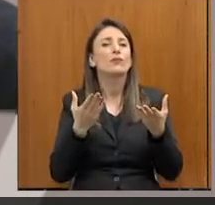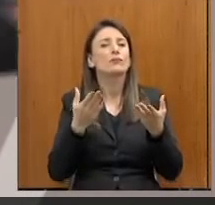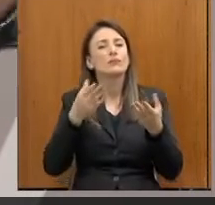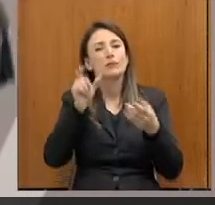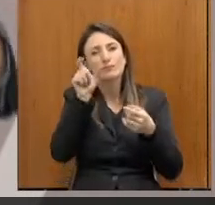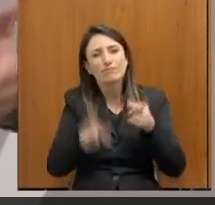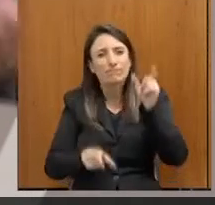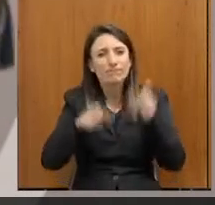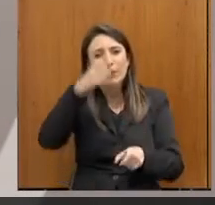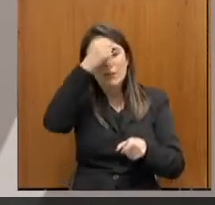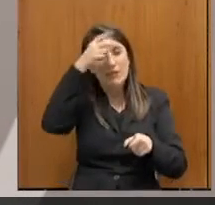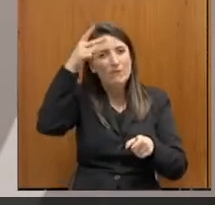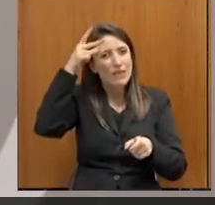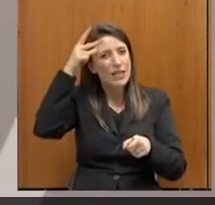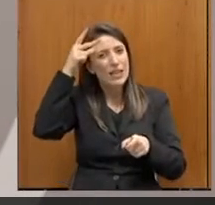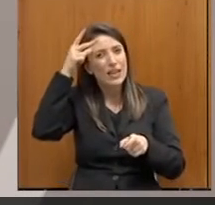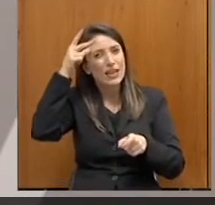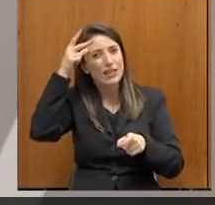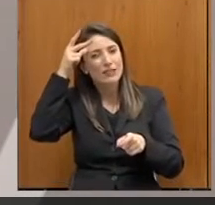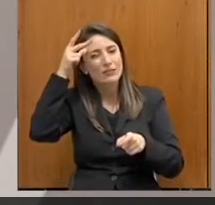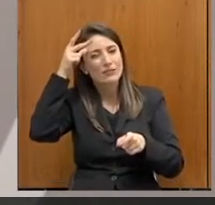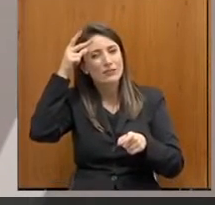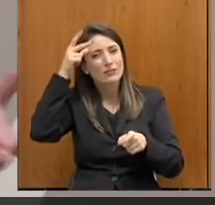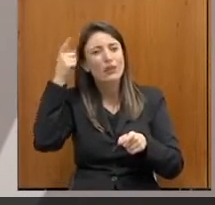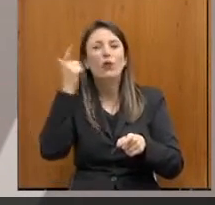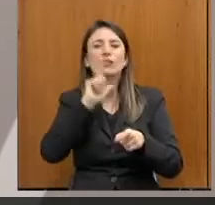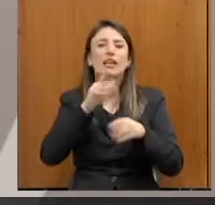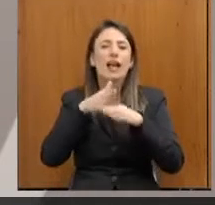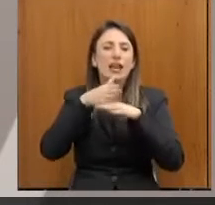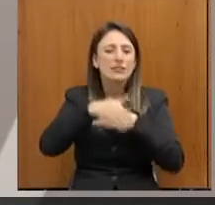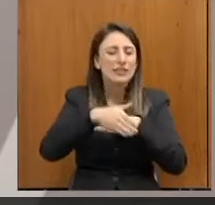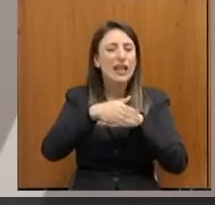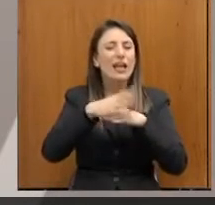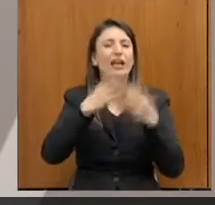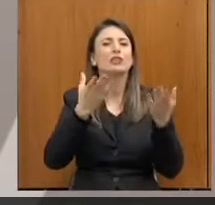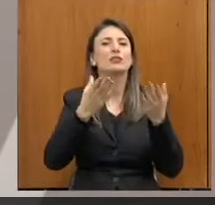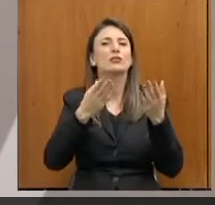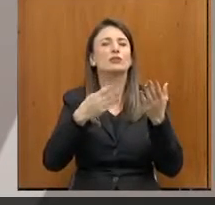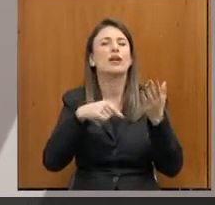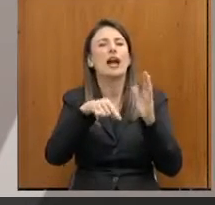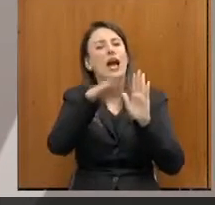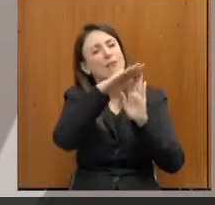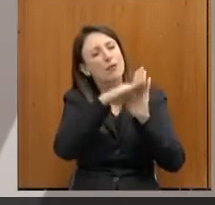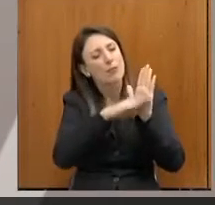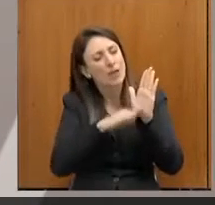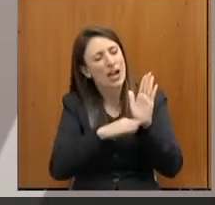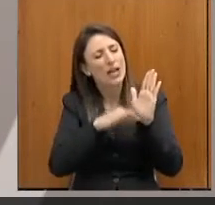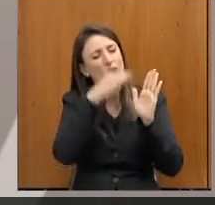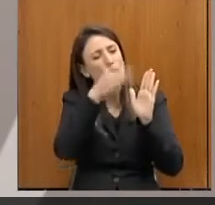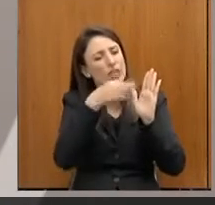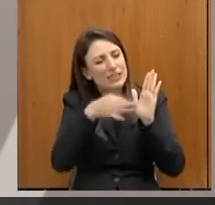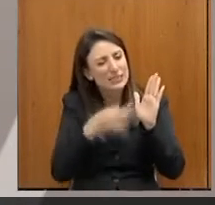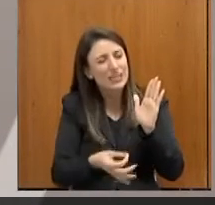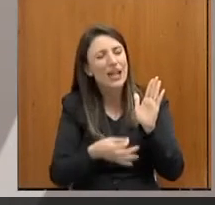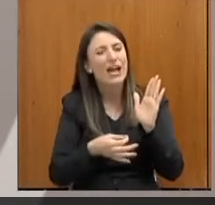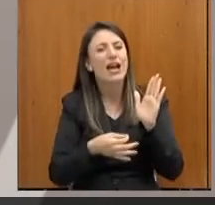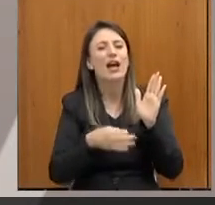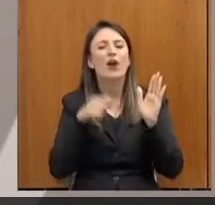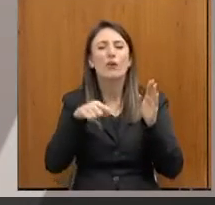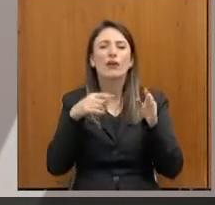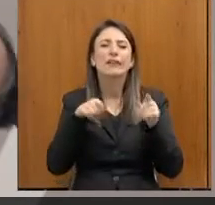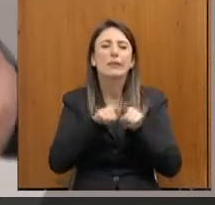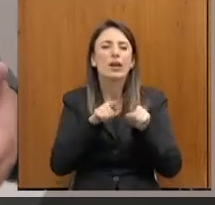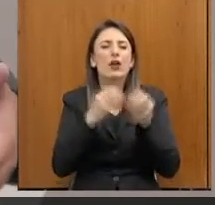aos modelos e aos as sugestões da secretaria de desenvolvimento econômico para adesão Minas vive para